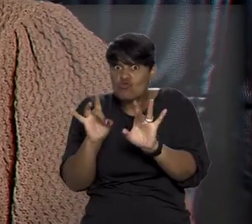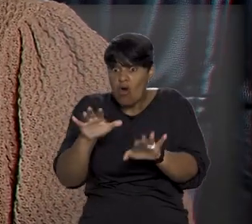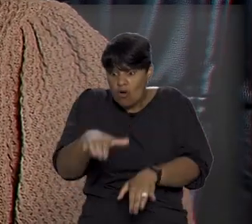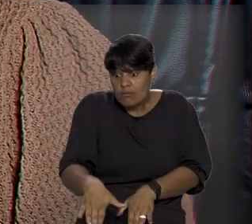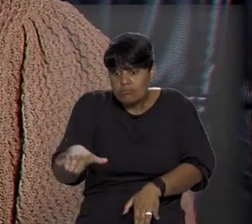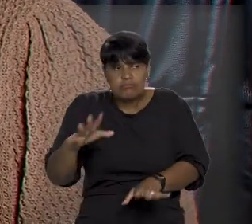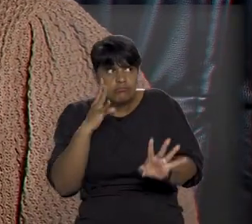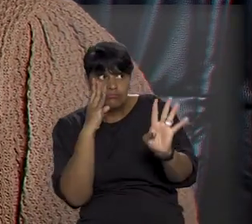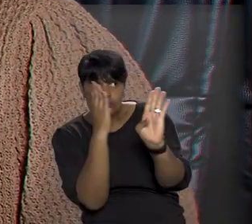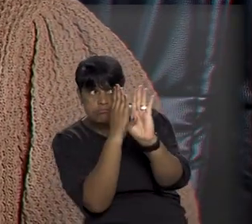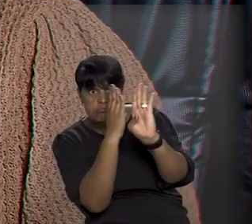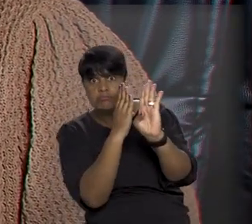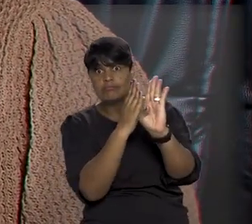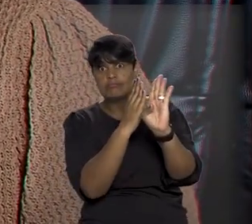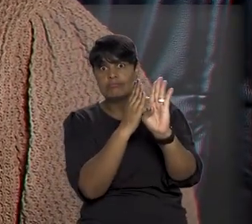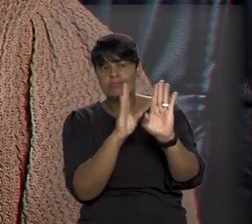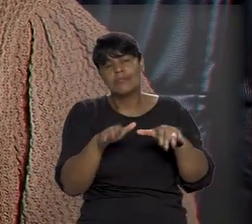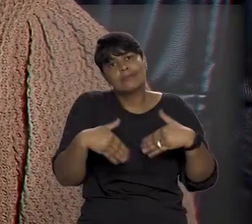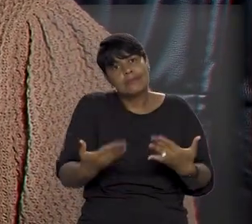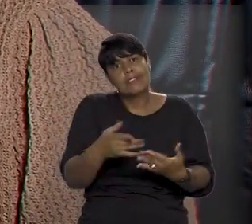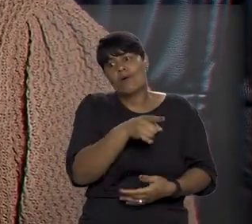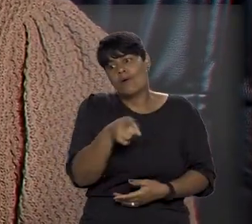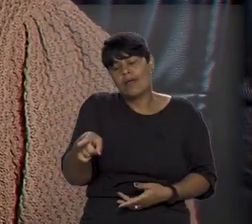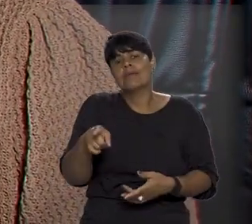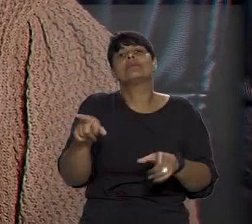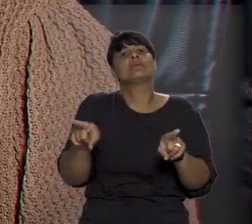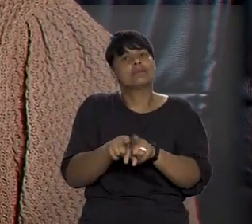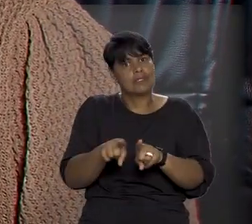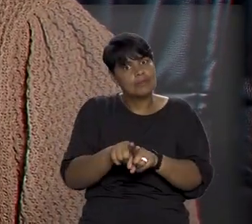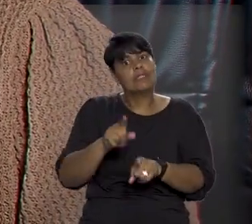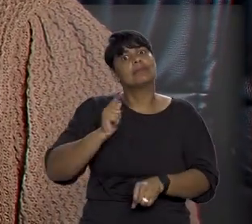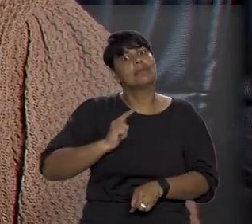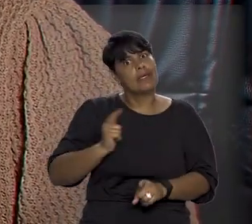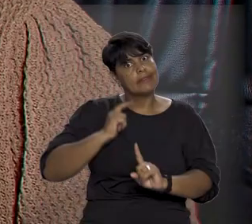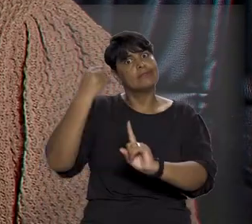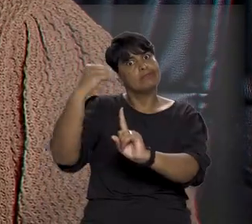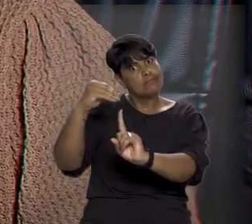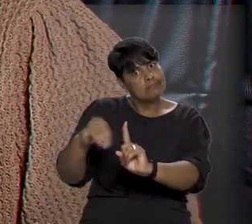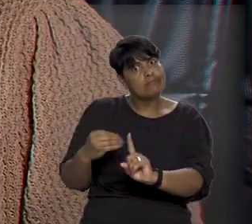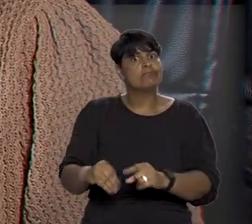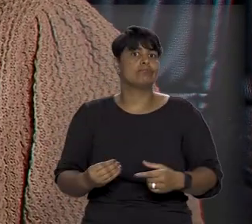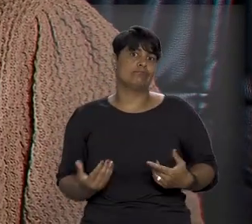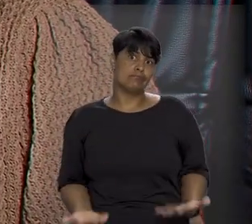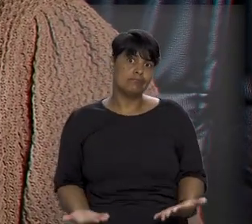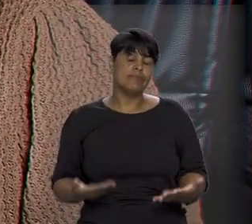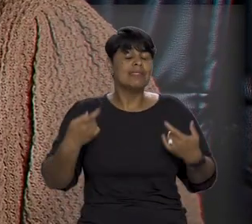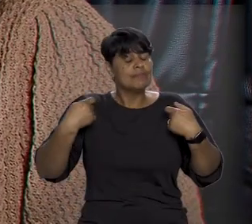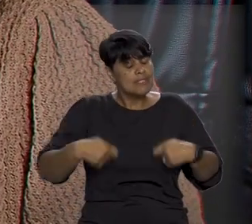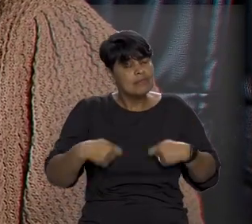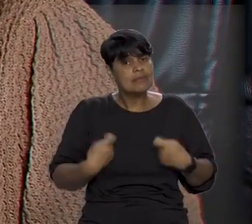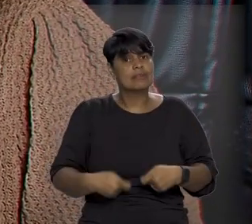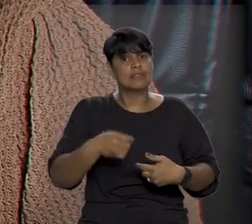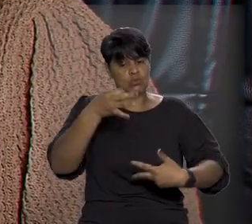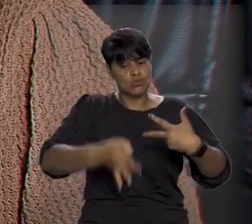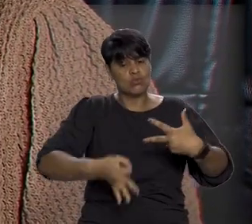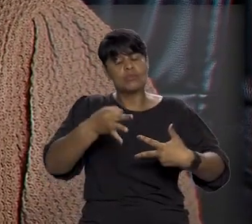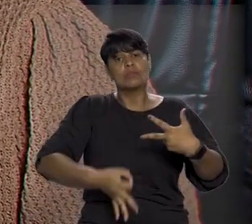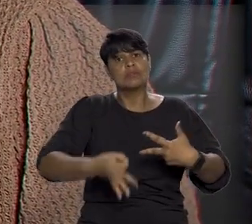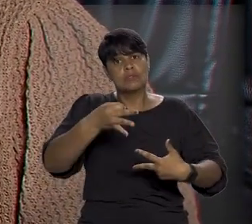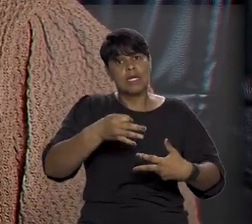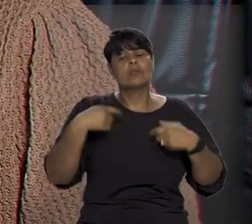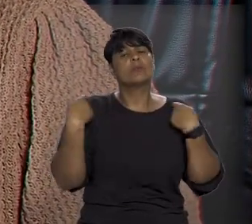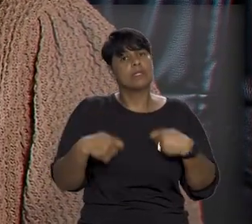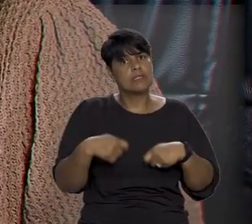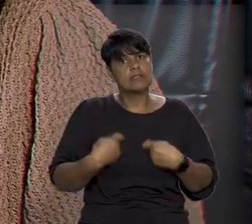ou filhos do casal então as testemunhas também estão numa situação de vulnerabilidade então é preciso que o poder judiciário E